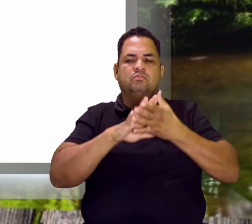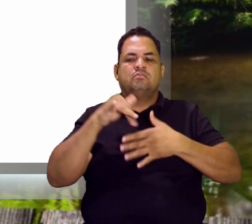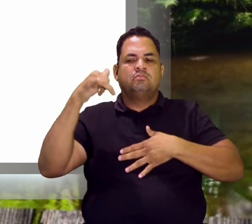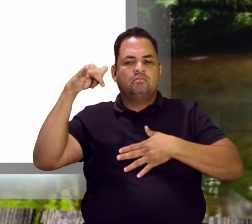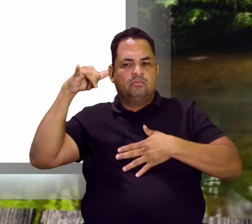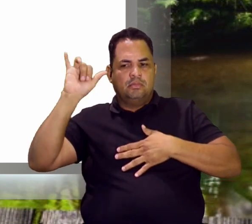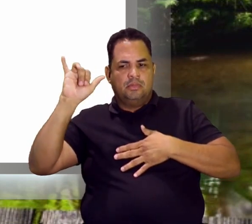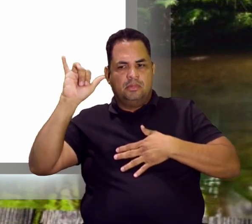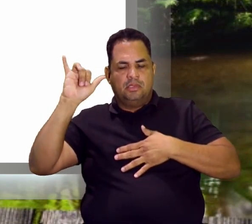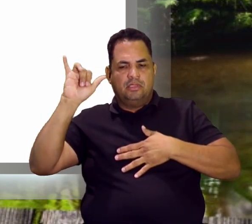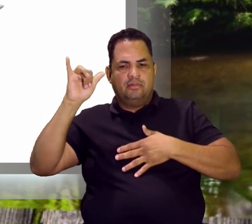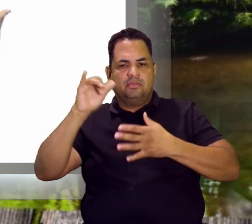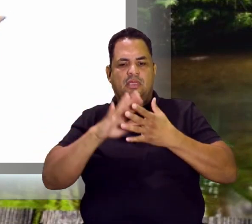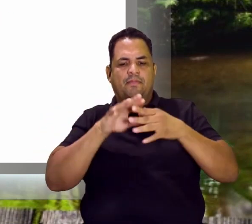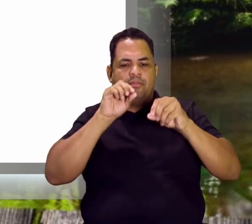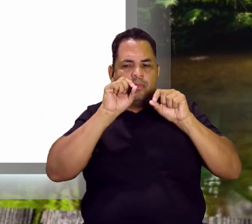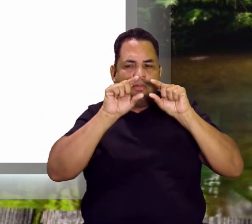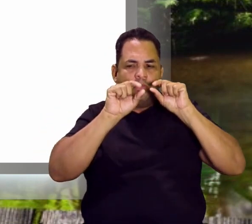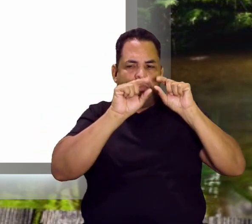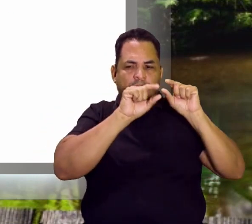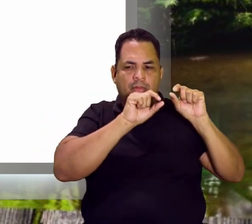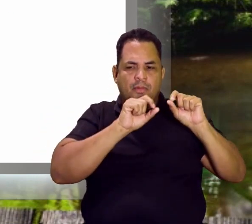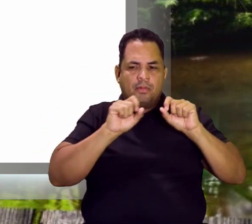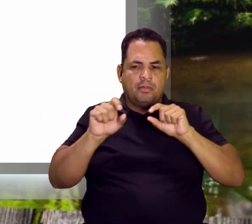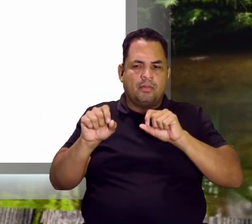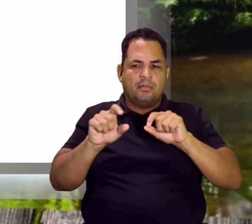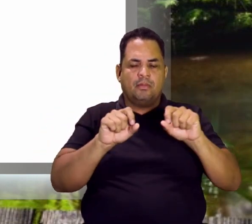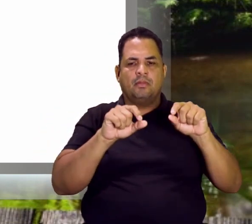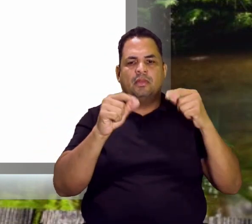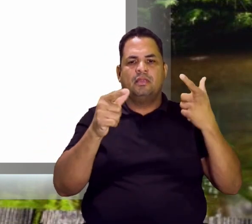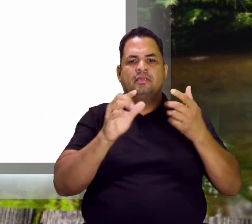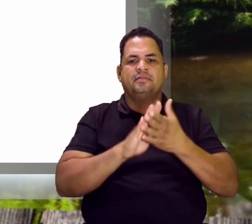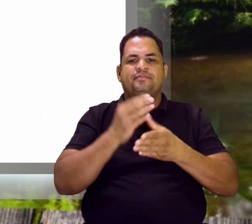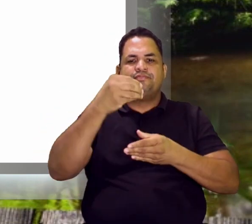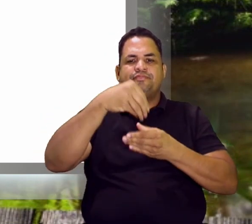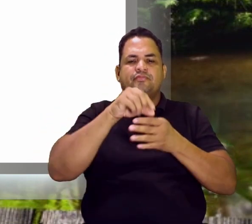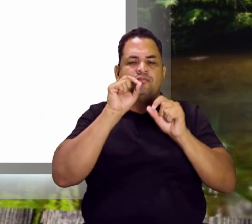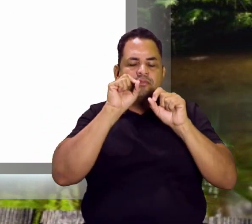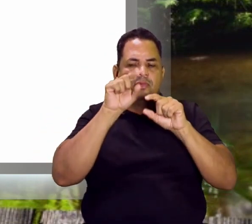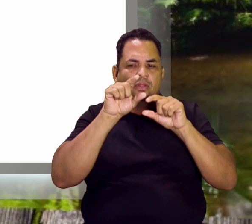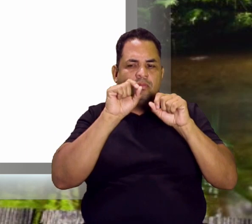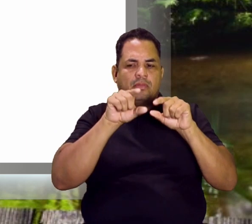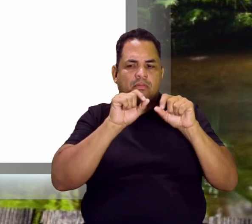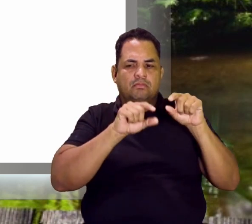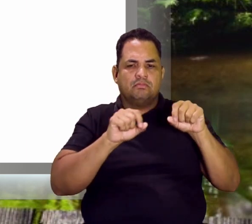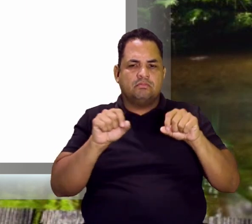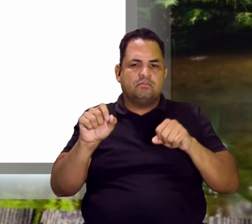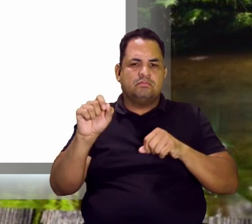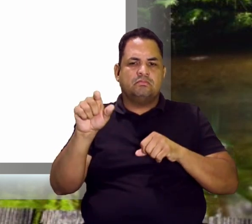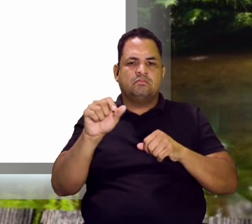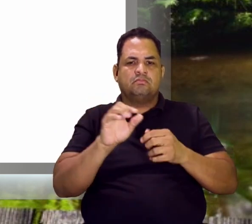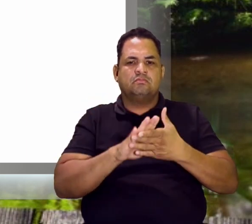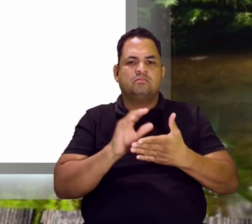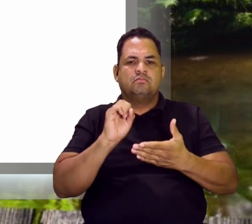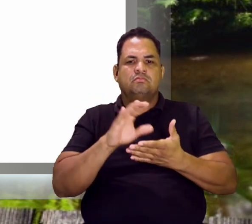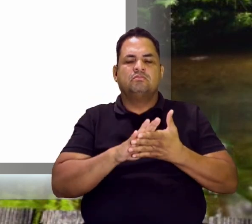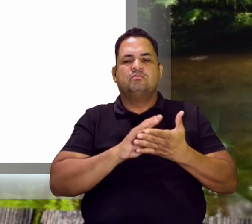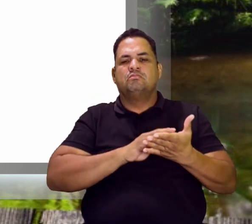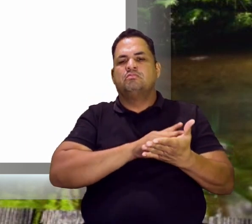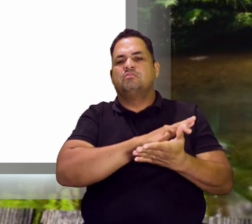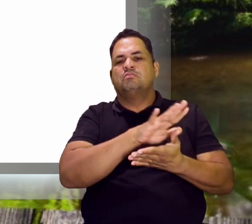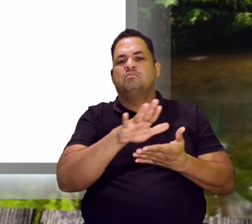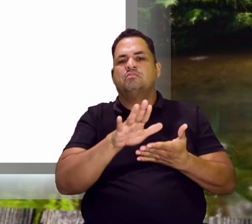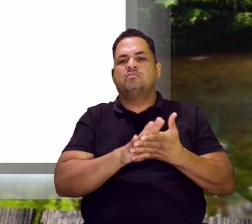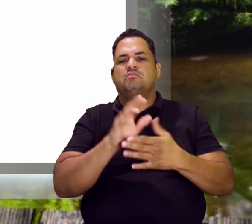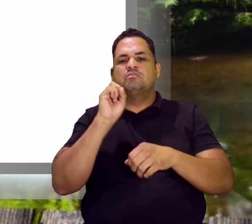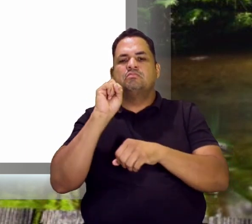evitar esses respingos que fazem com que dentro de uma gotícula daquela vai inúmeros